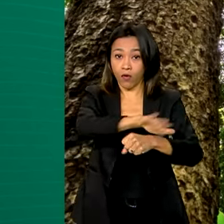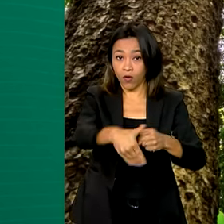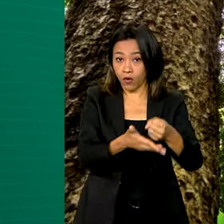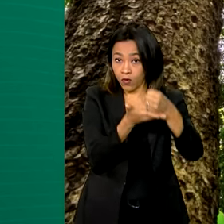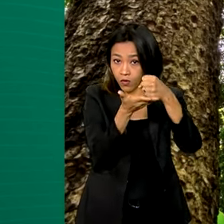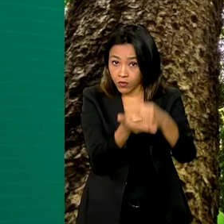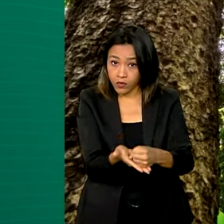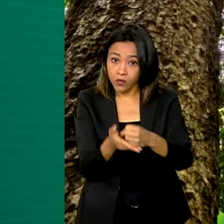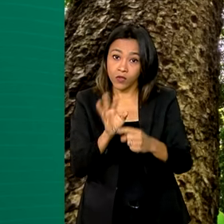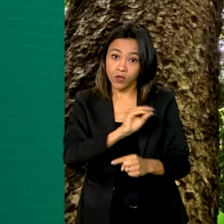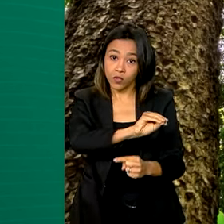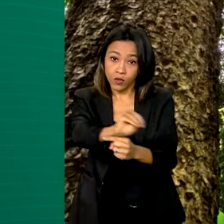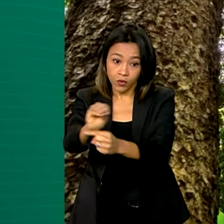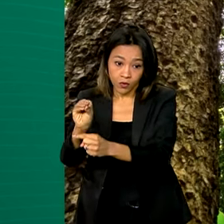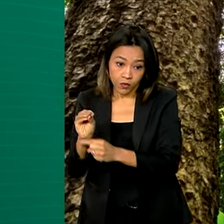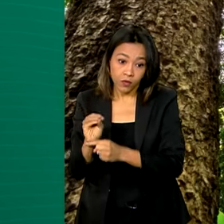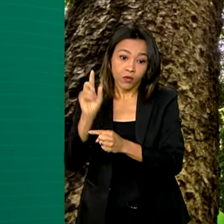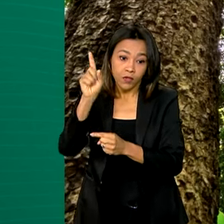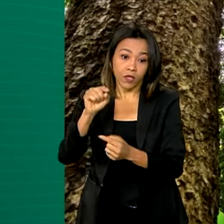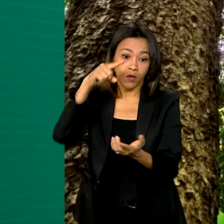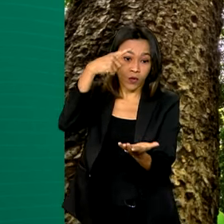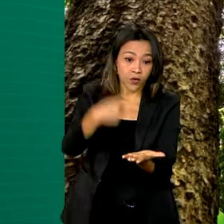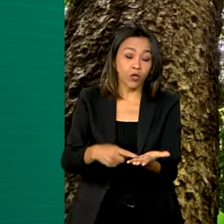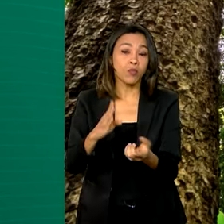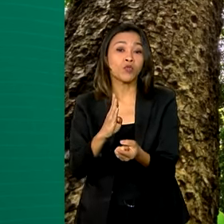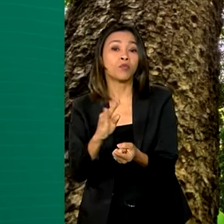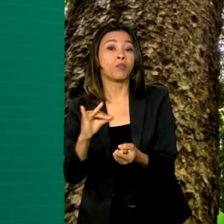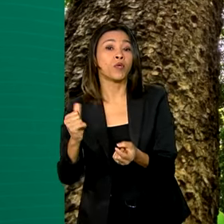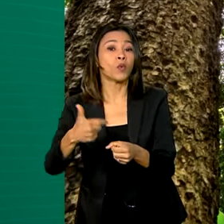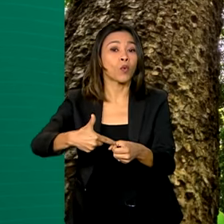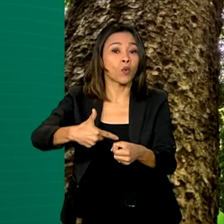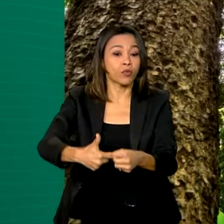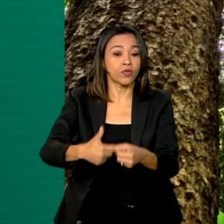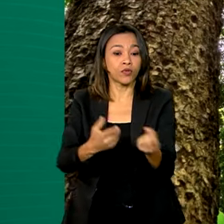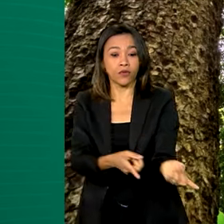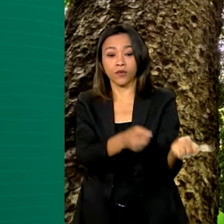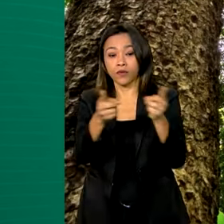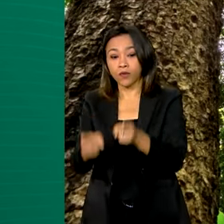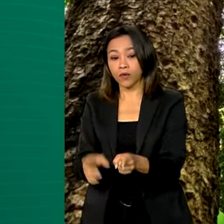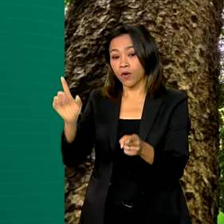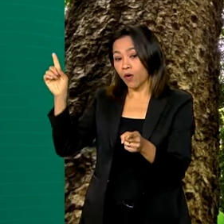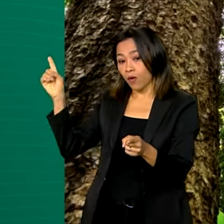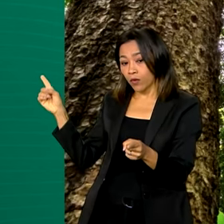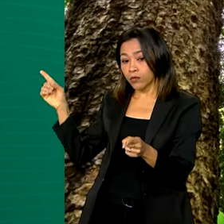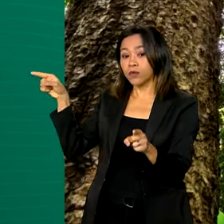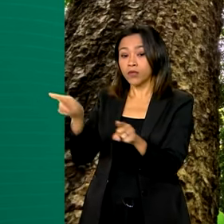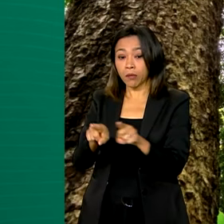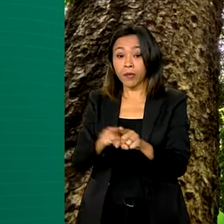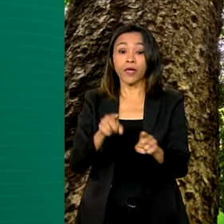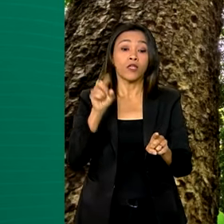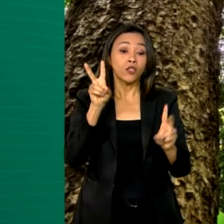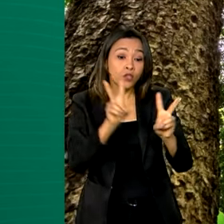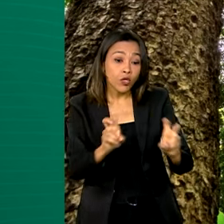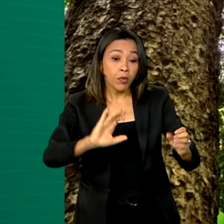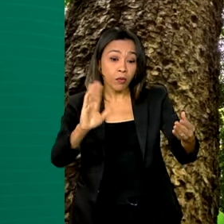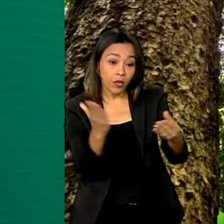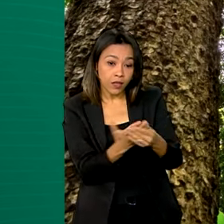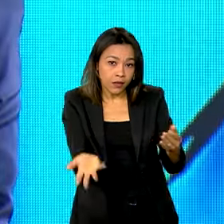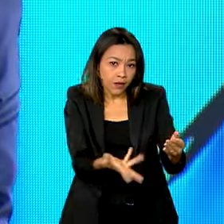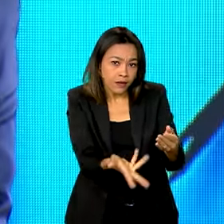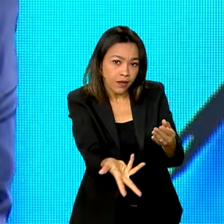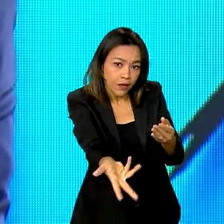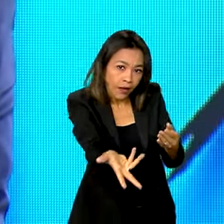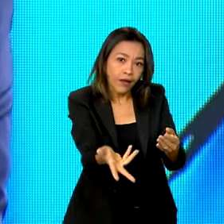economia verde, como marco legal dos biocombustíveis, agilizar processos na temática ambiental, fundiária e